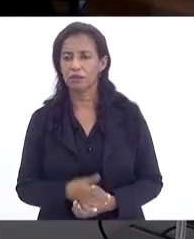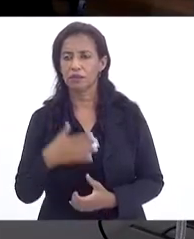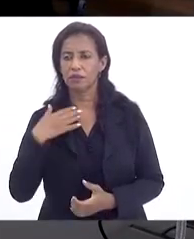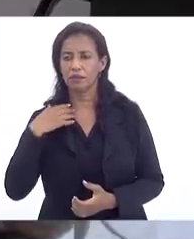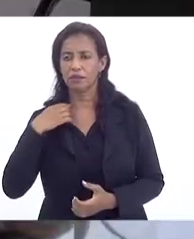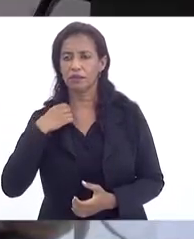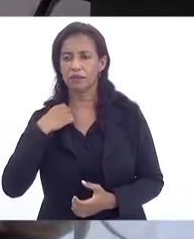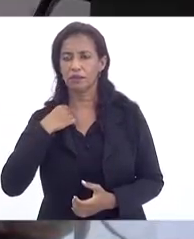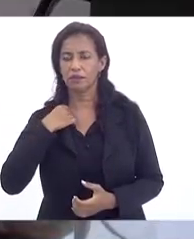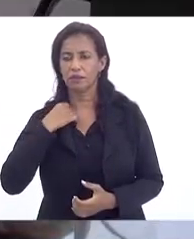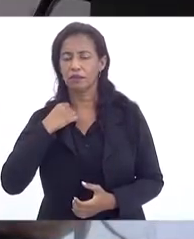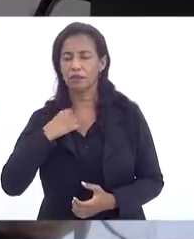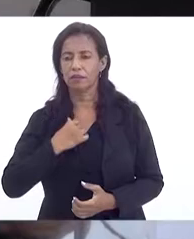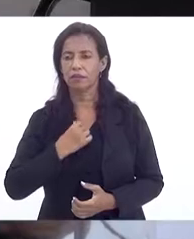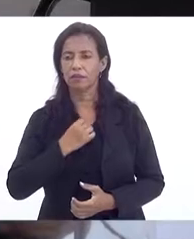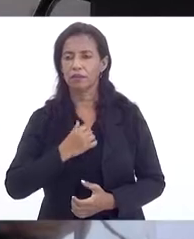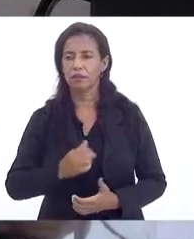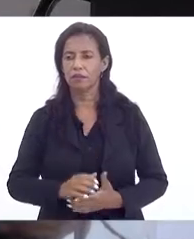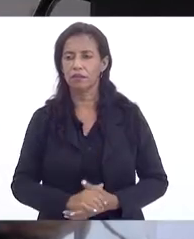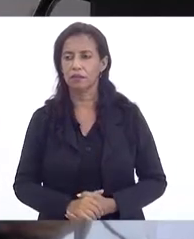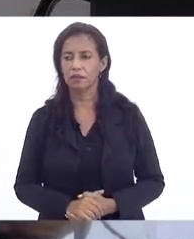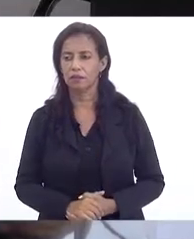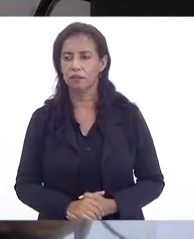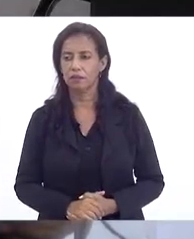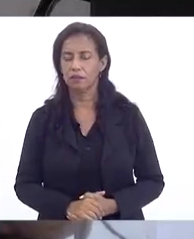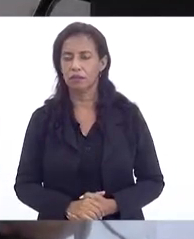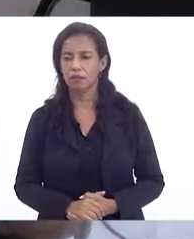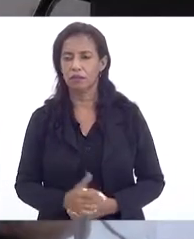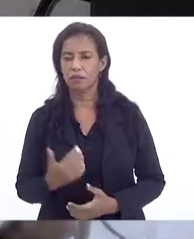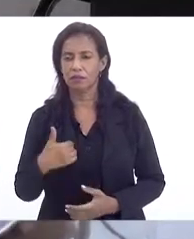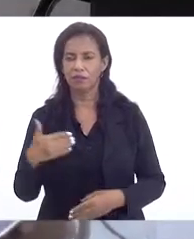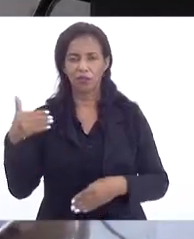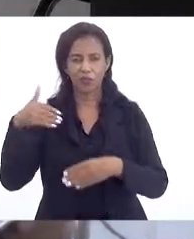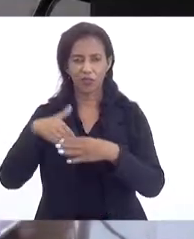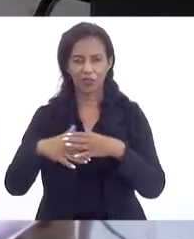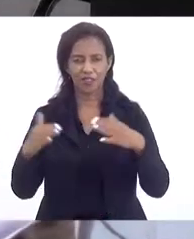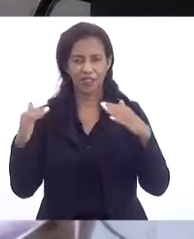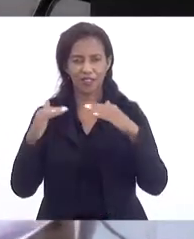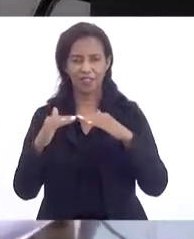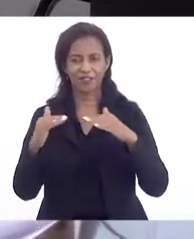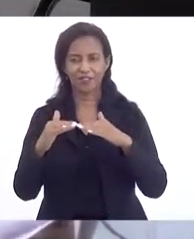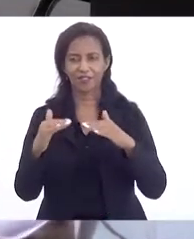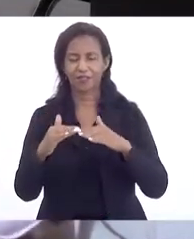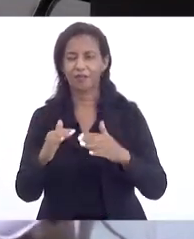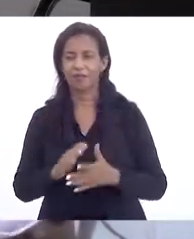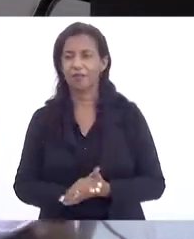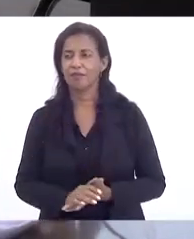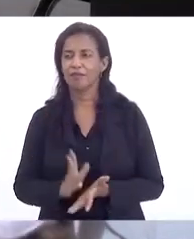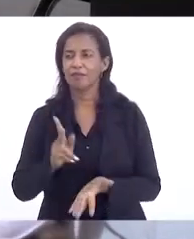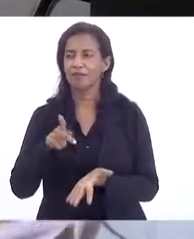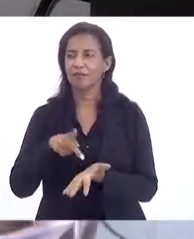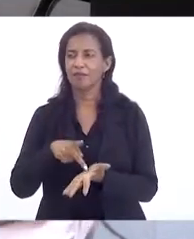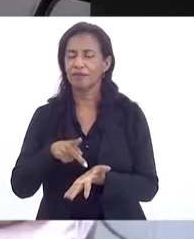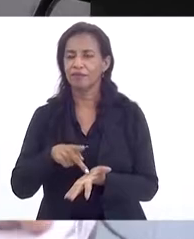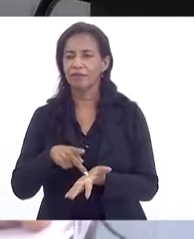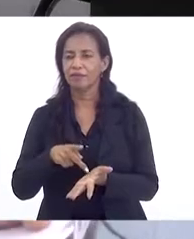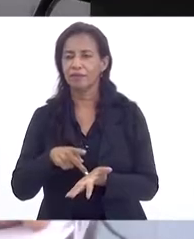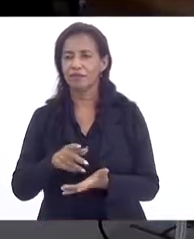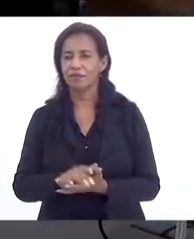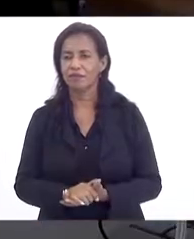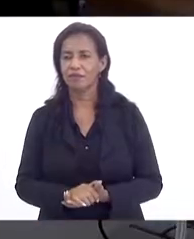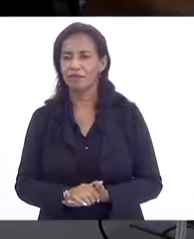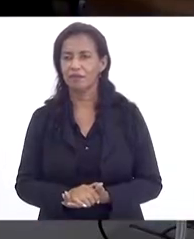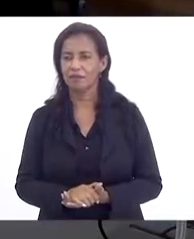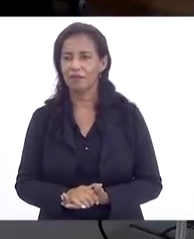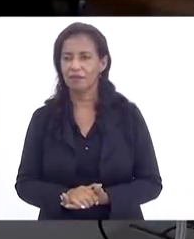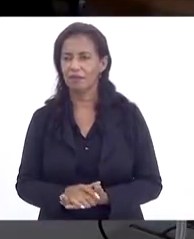Eu só vou votar se a Vossa Excelência votar a favor. Eu voto a favor. Mas, na verdade, Chico, você